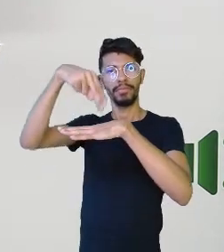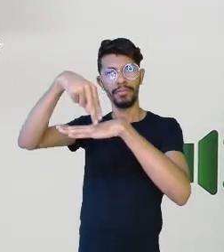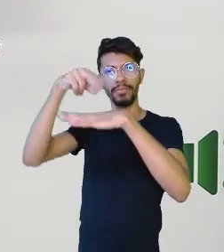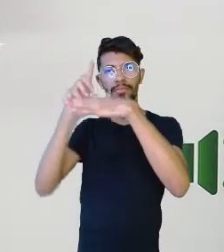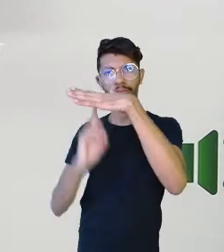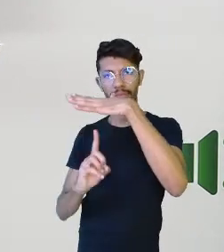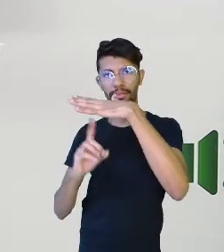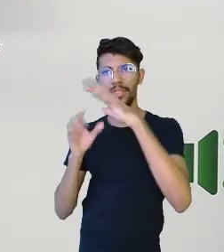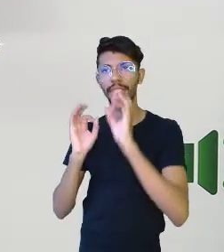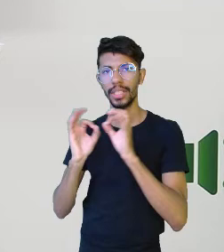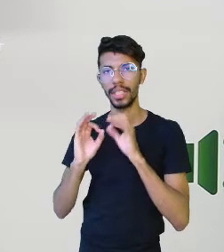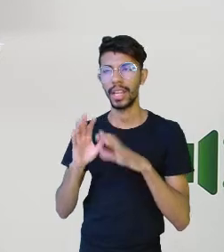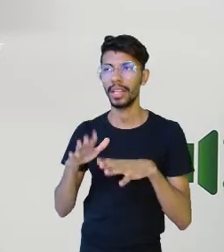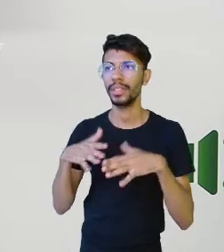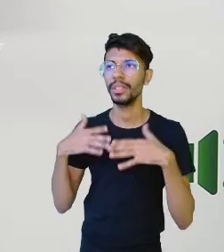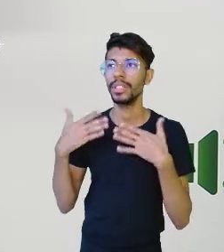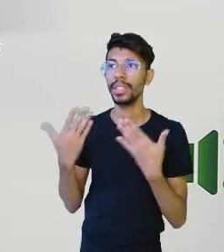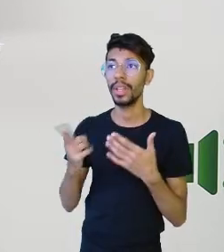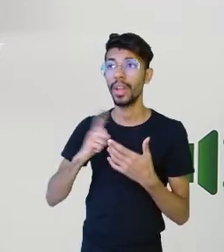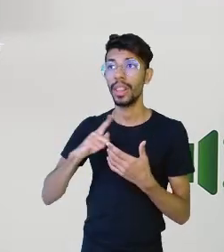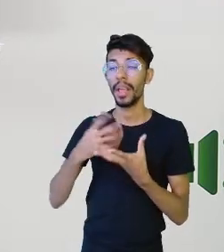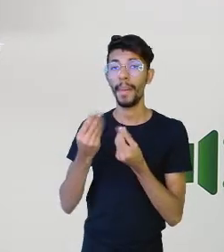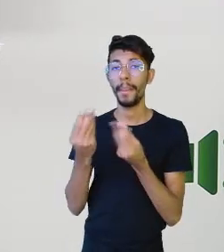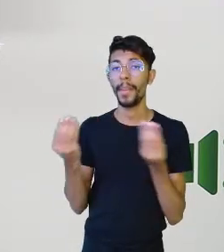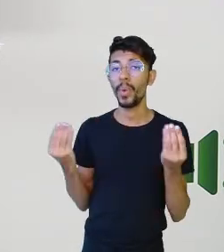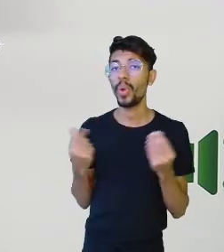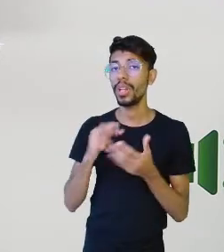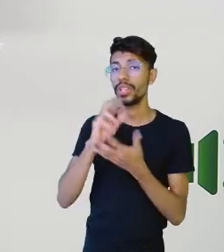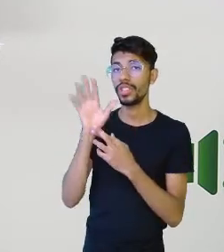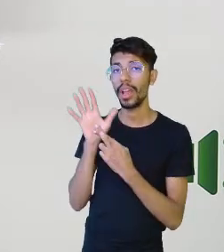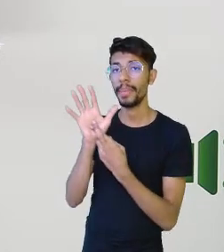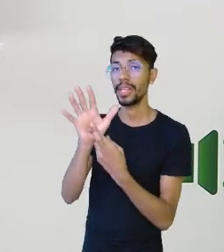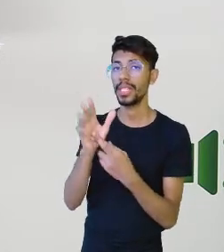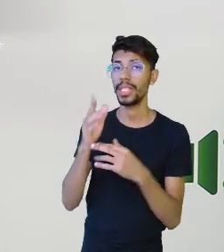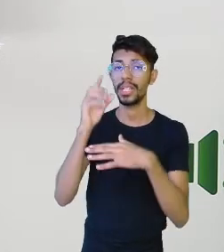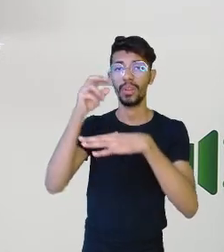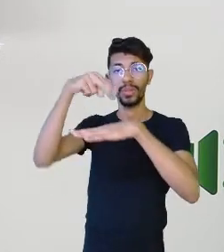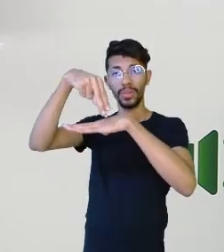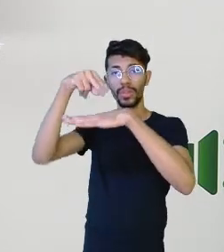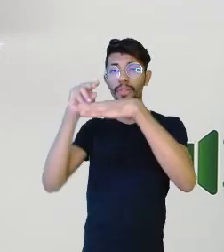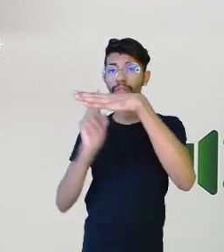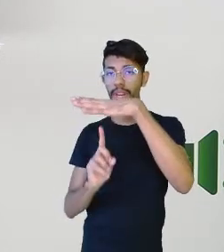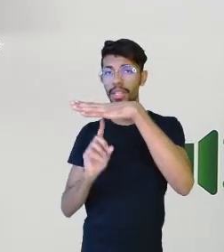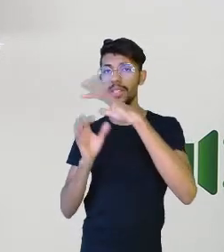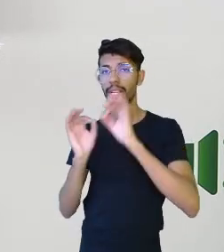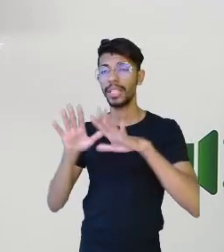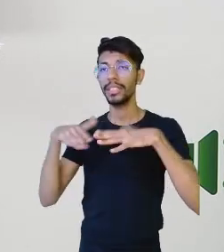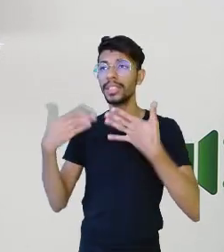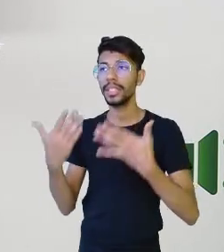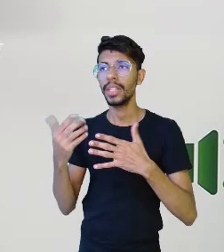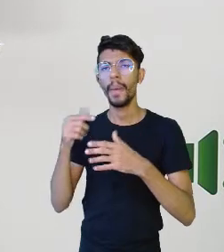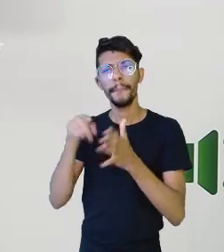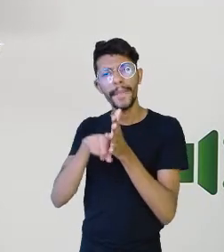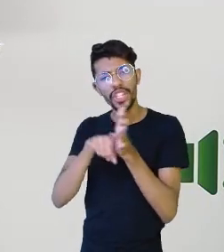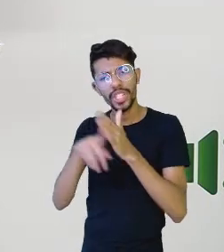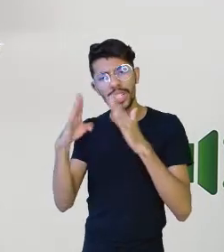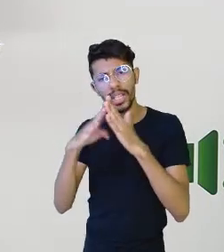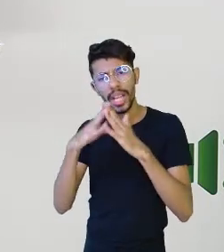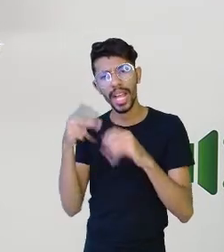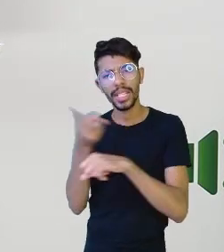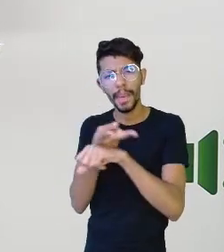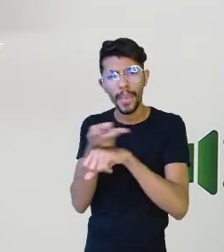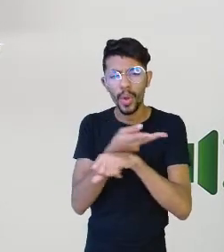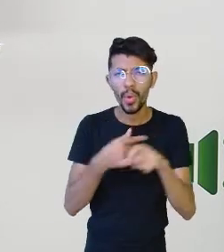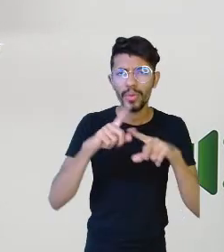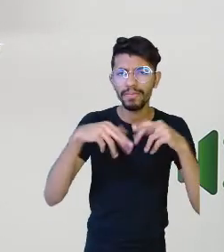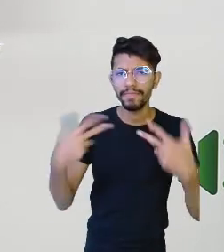muitas representações de fração. Então, pesquisa em casa, procura o material, pergunta a teu